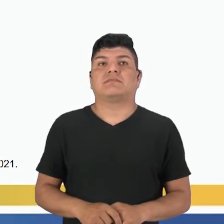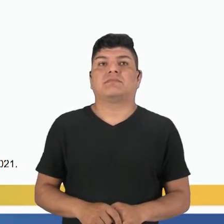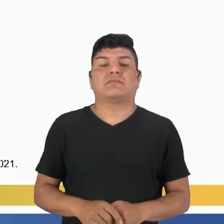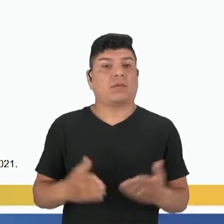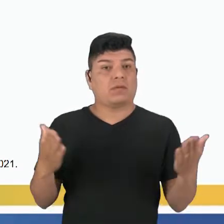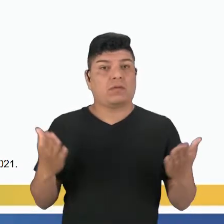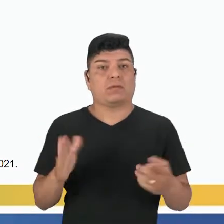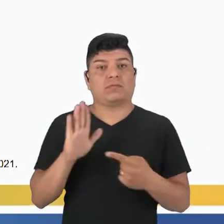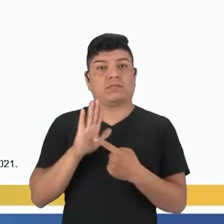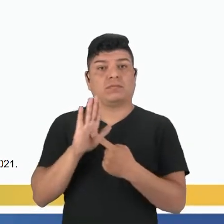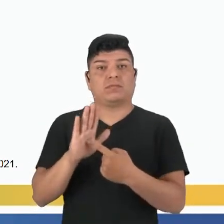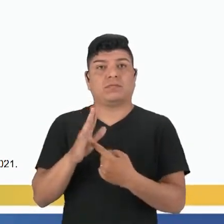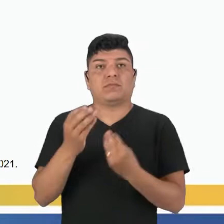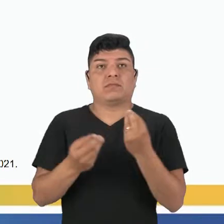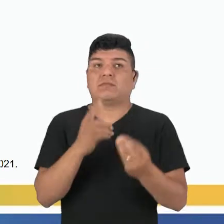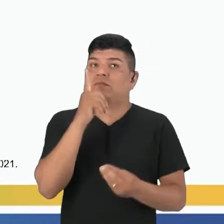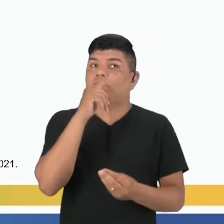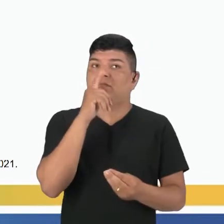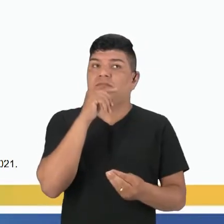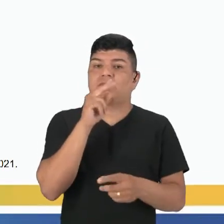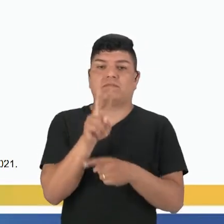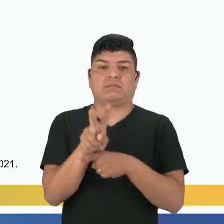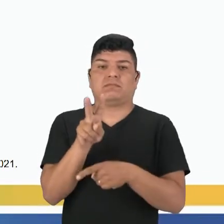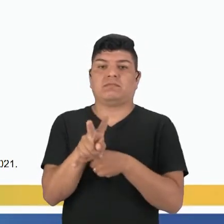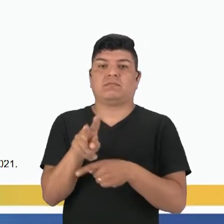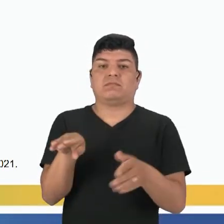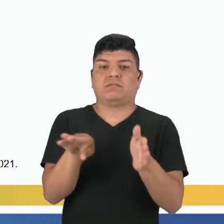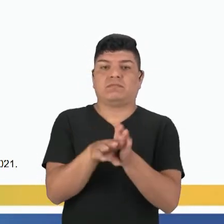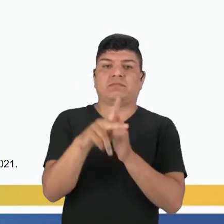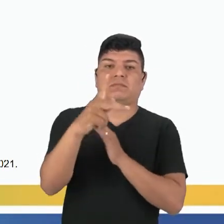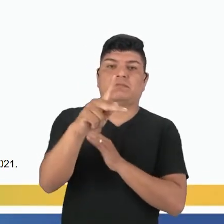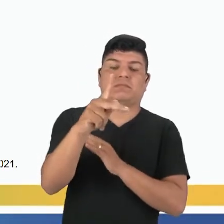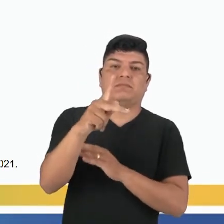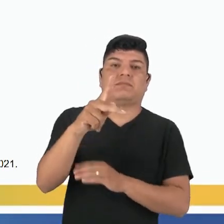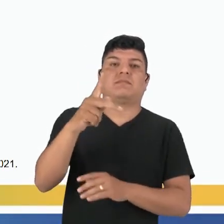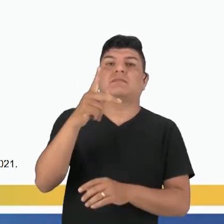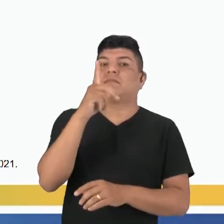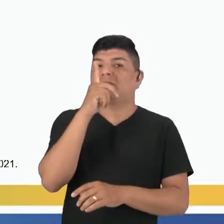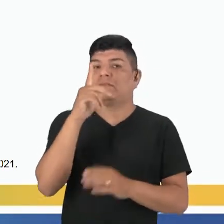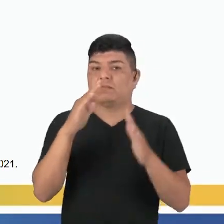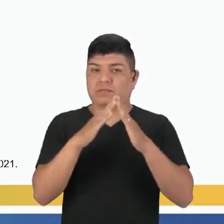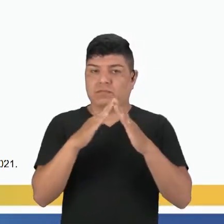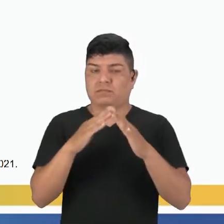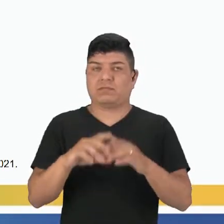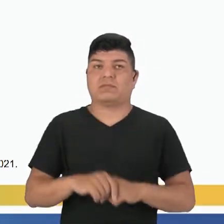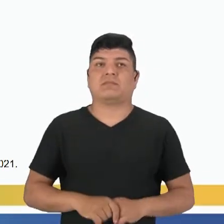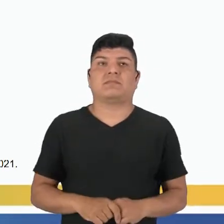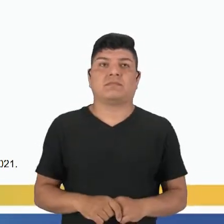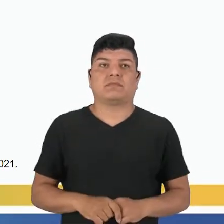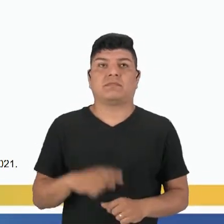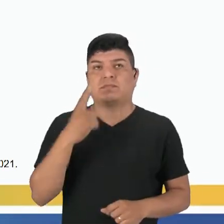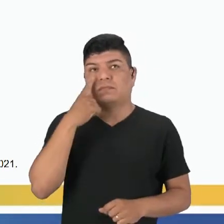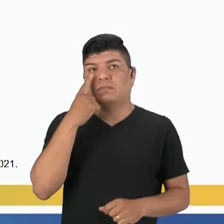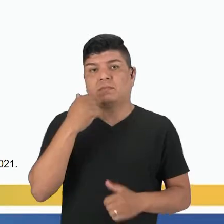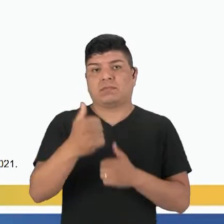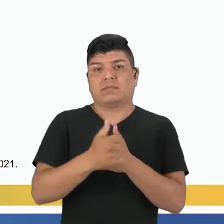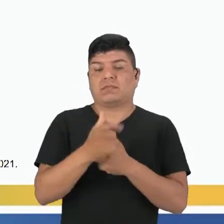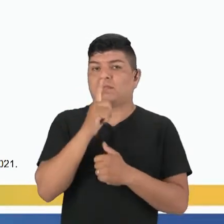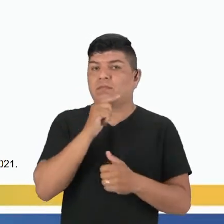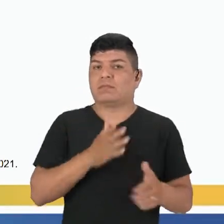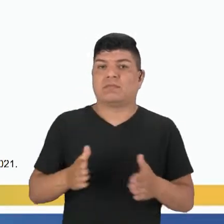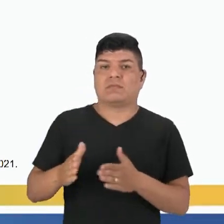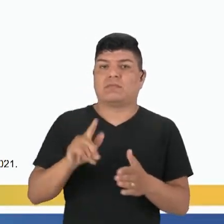Hoje a gente vai mostrar como essa água aqui é tratada e chega até a sua torneira. Bora ver! A gente está aqui na beira da represa